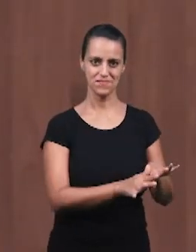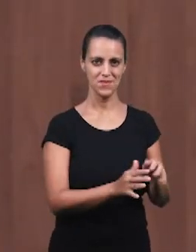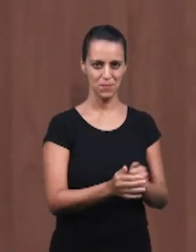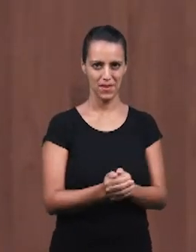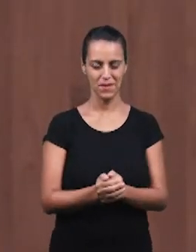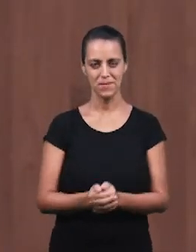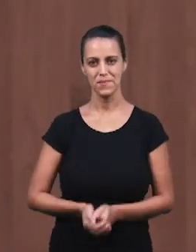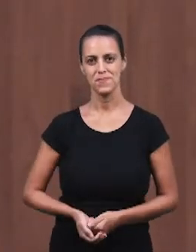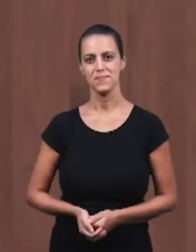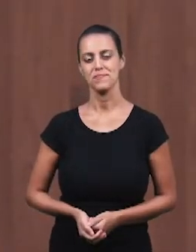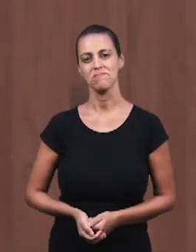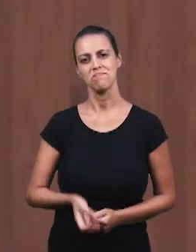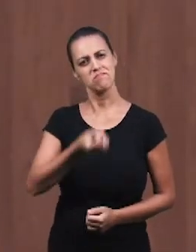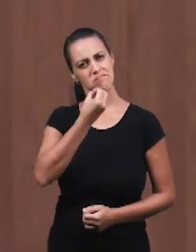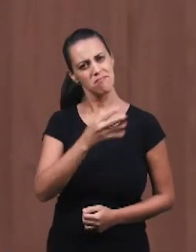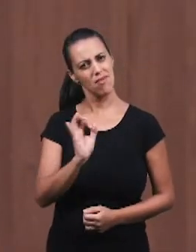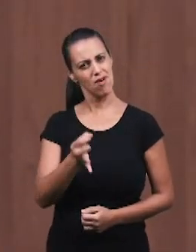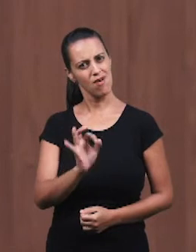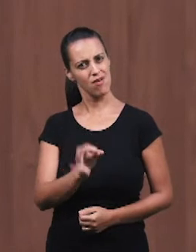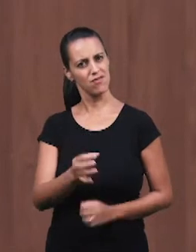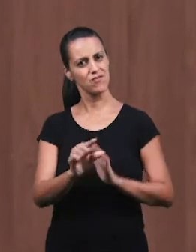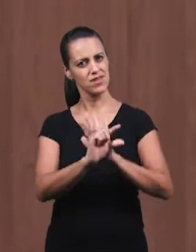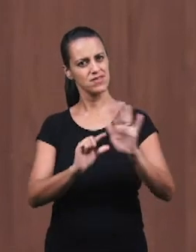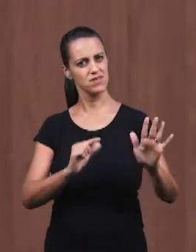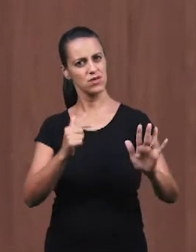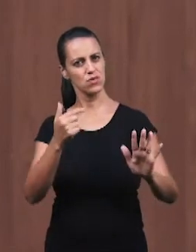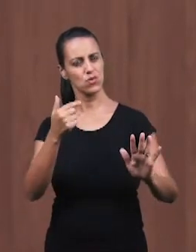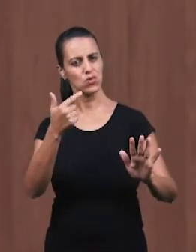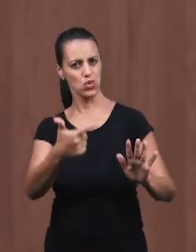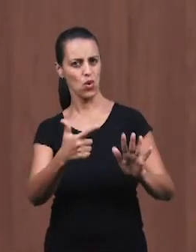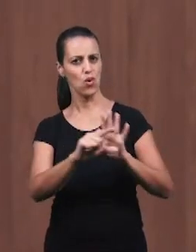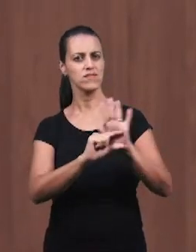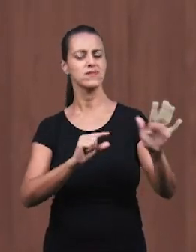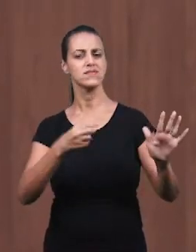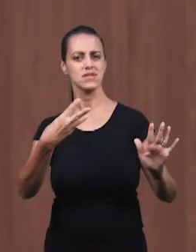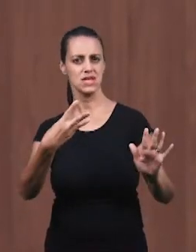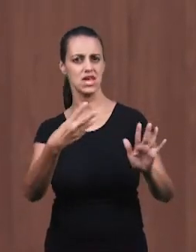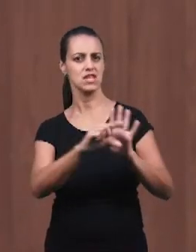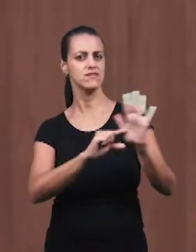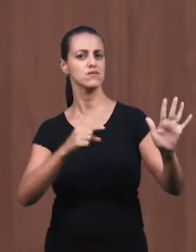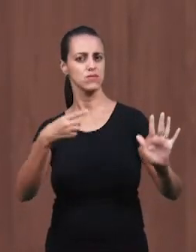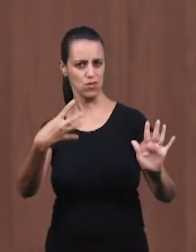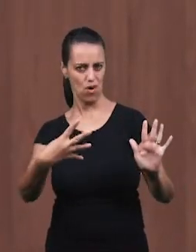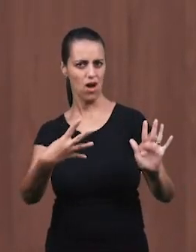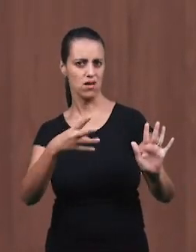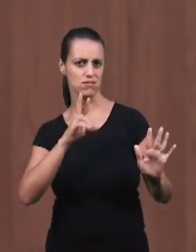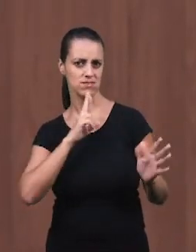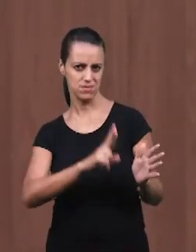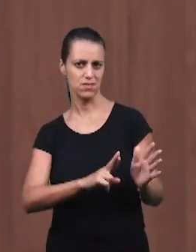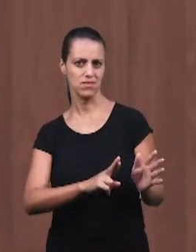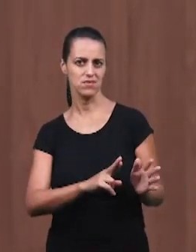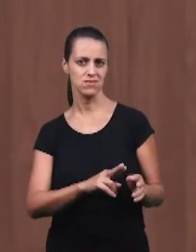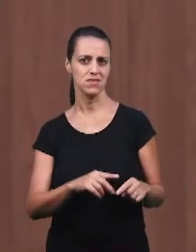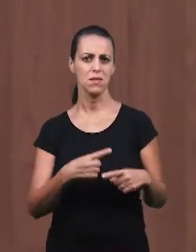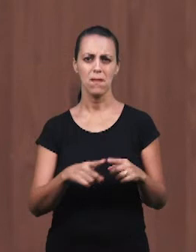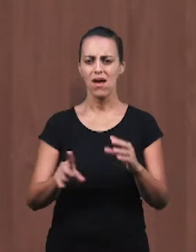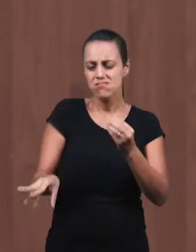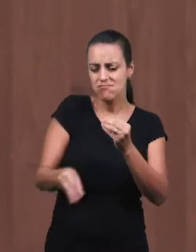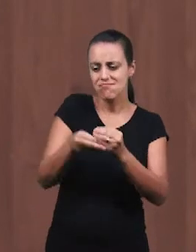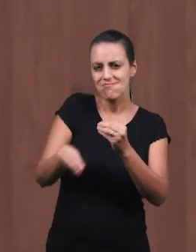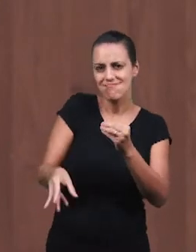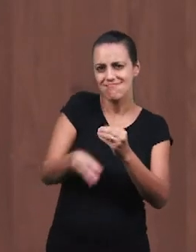bem indicado aí no versículo 2, versículo 3, versículo 4, esta foi a resposta, mas o irmão acrescentou também